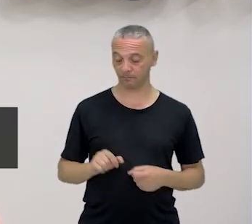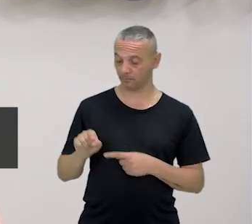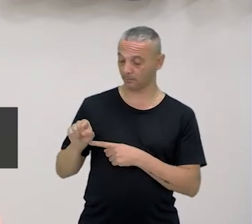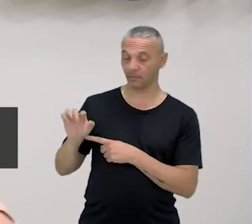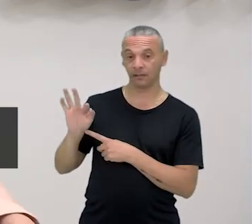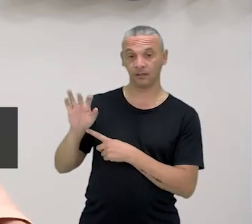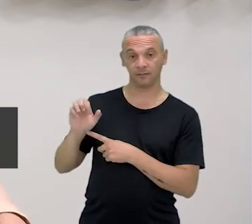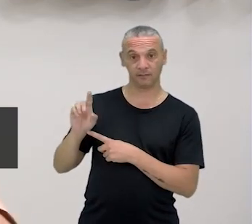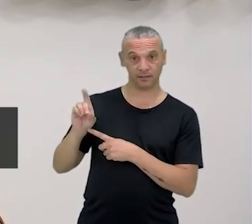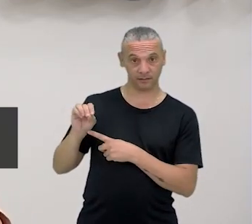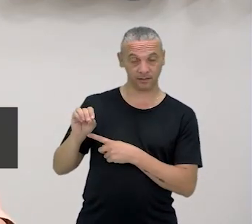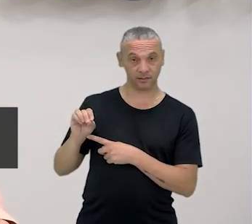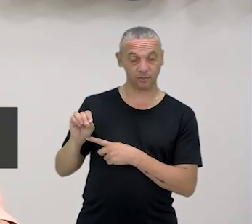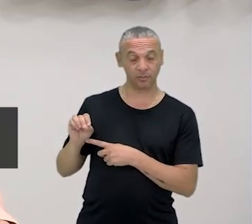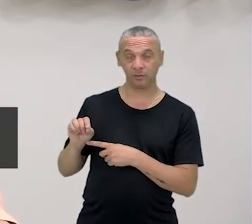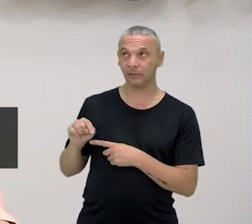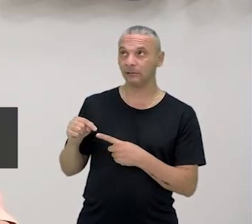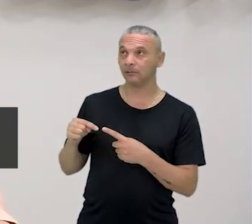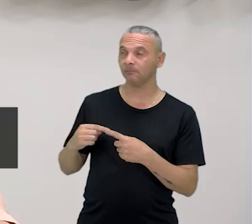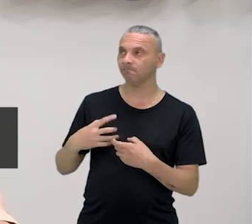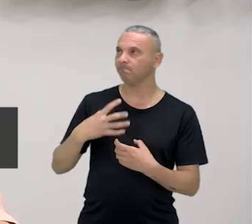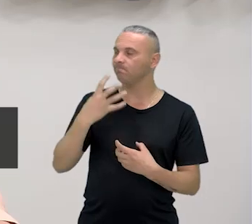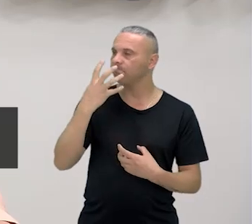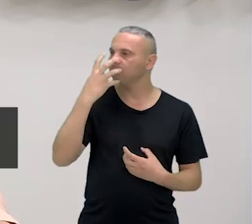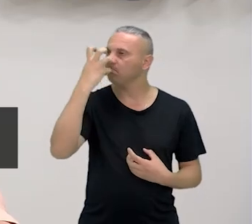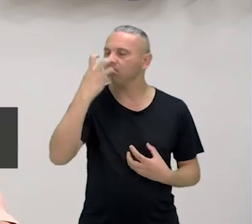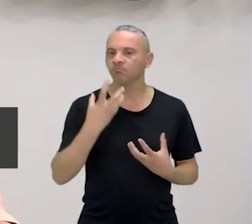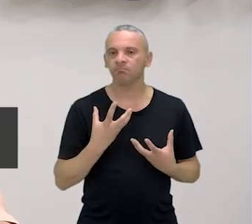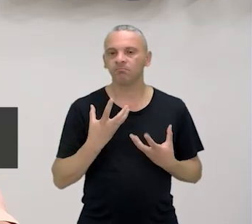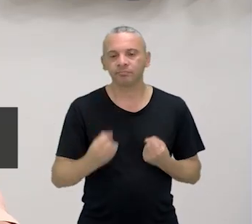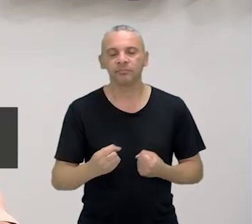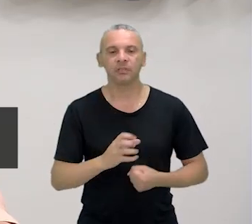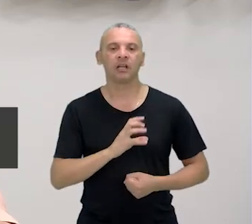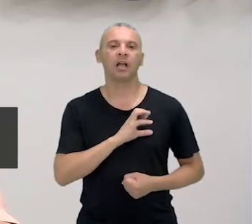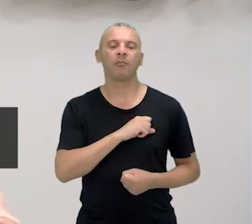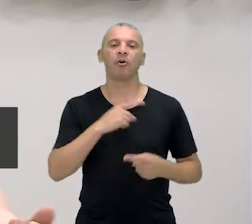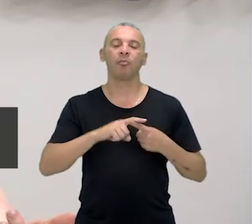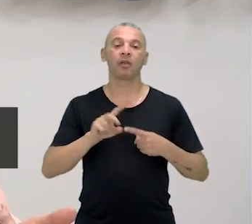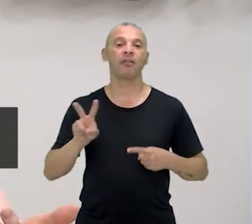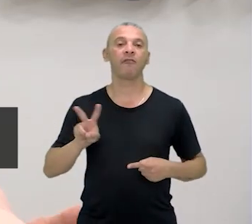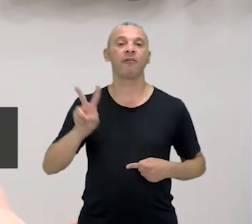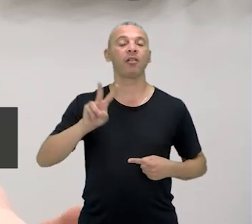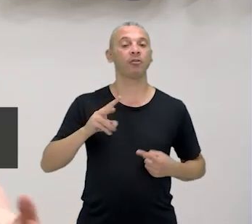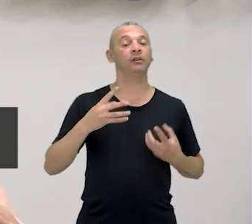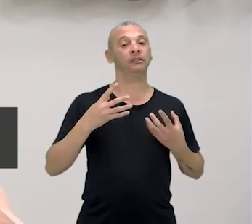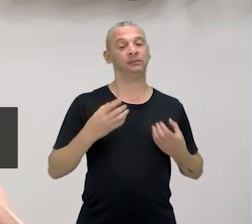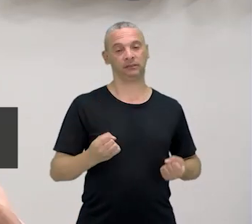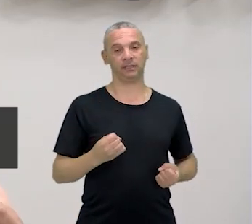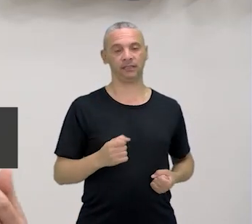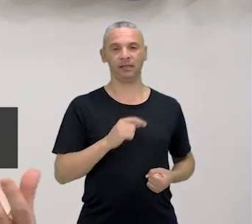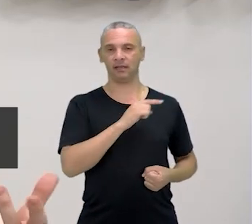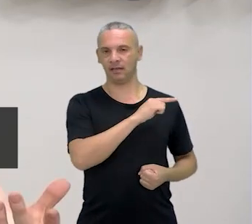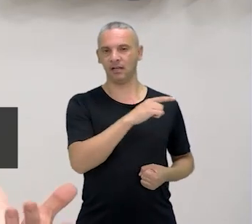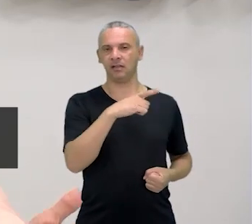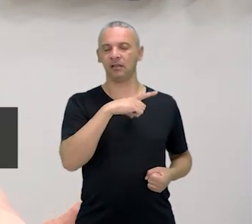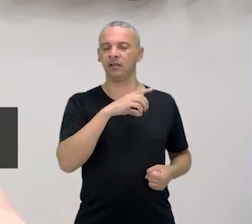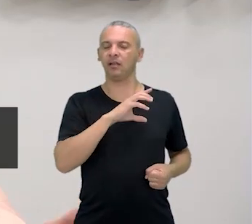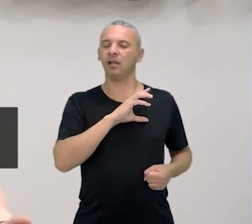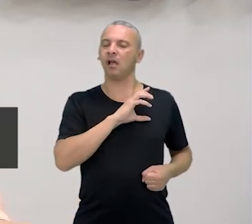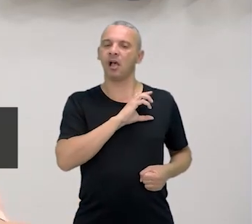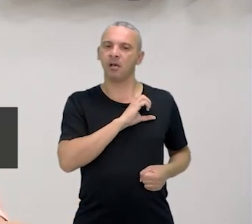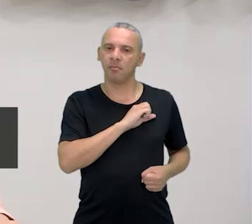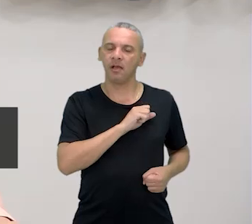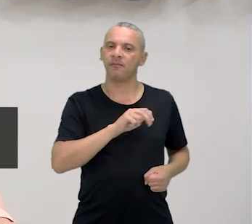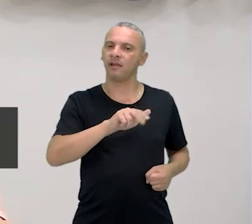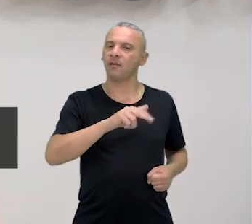vendeu, mas também se rendeu ao amor, porque ele acredita nesses valores. Tanto que ele tinha muito amor pelas